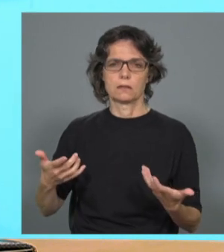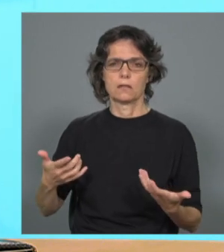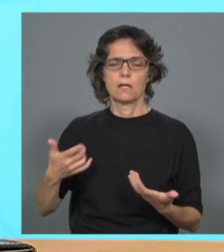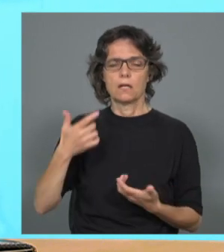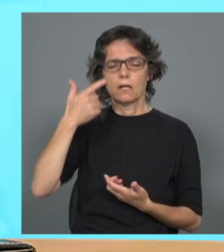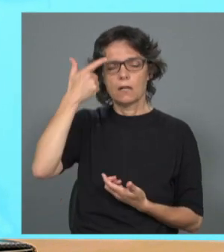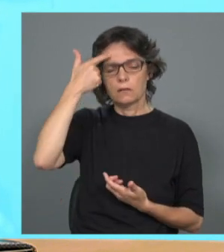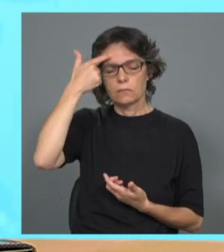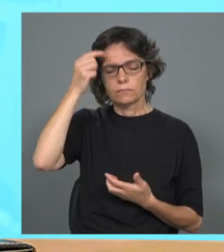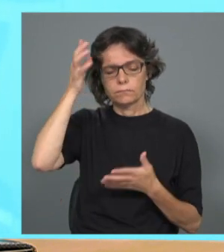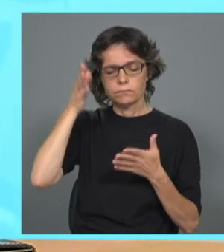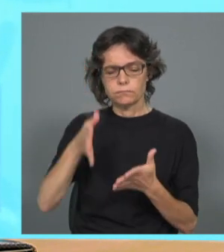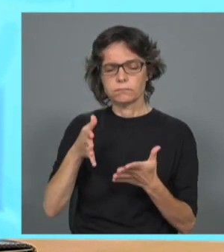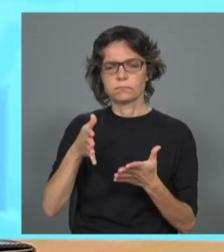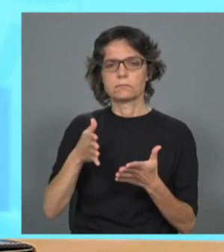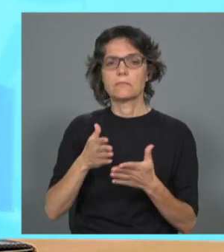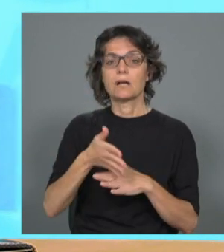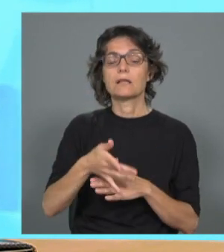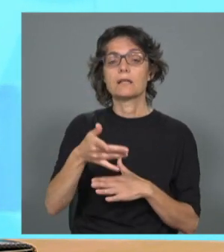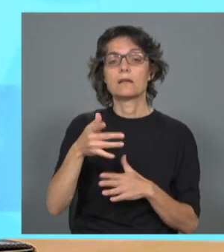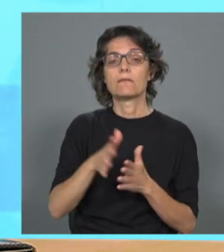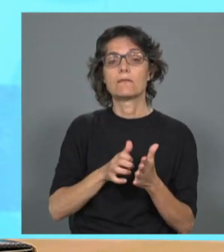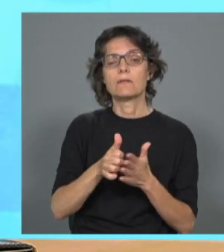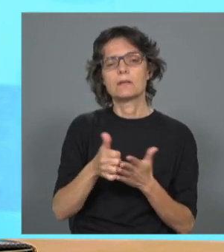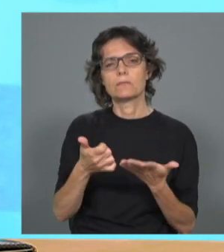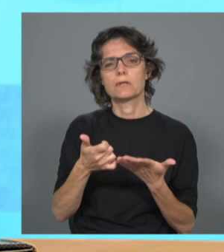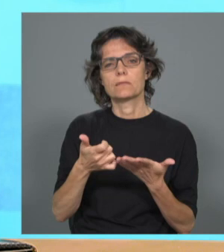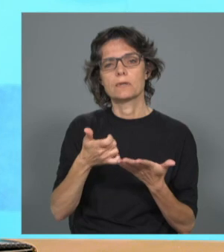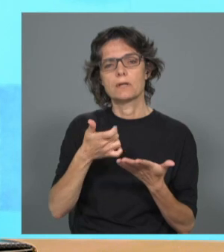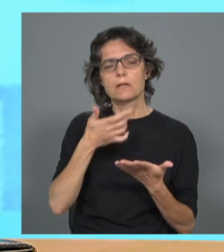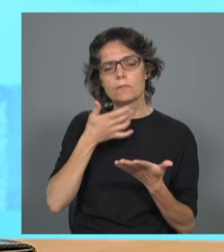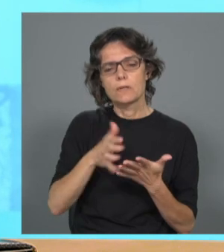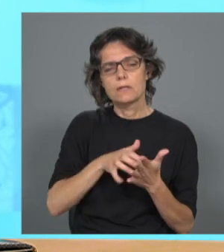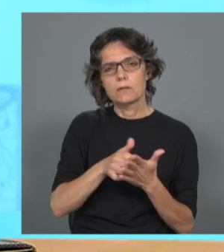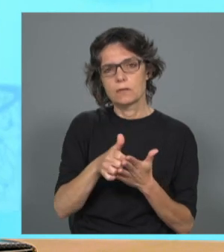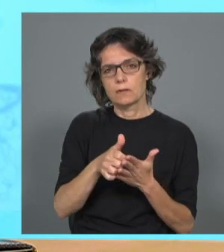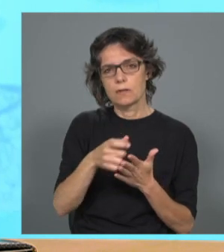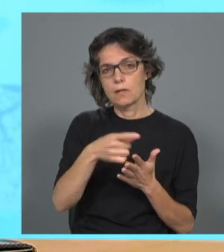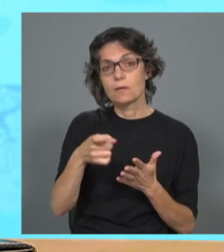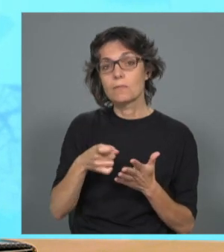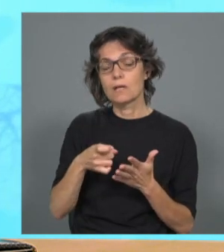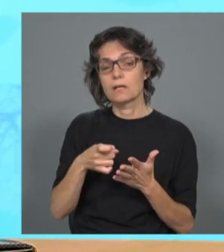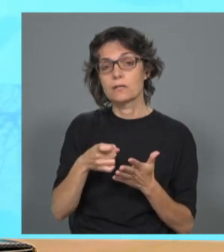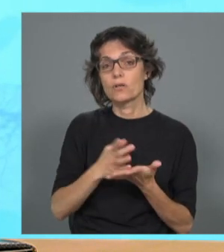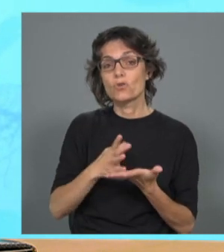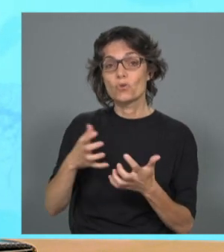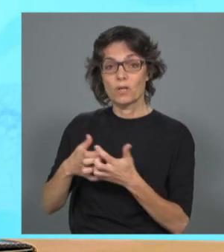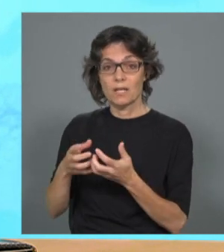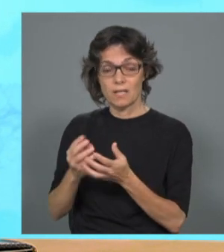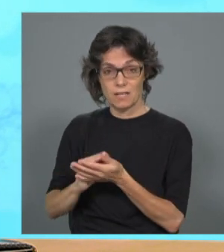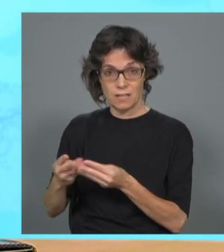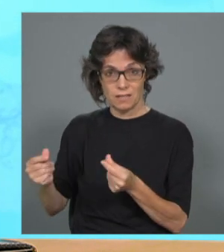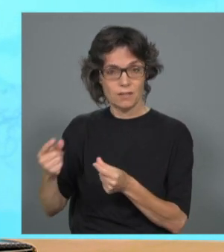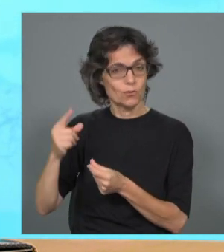perceber que na experiência bíblica a paz é muito mais do que uma ausência de conflito, uma ausência de guerra, mas é